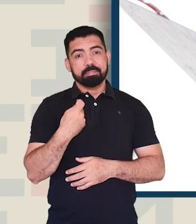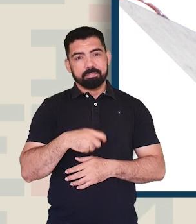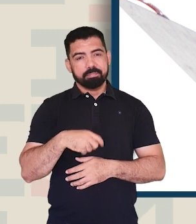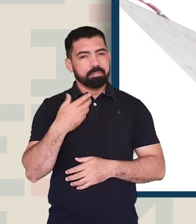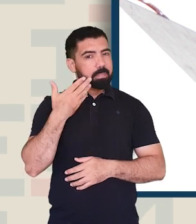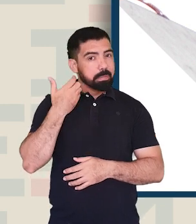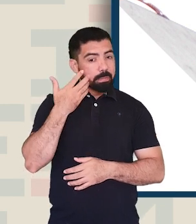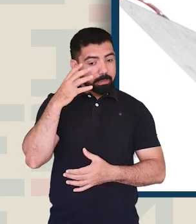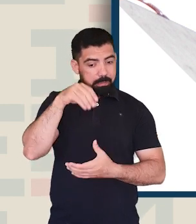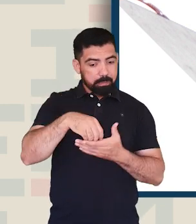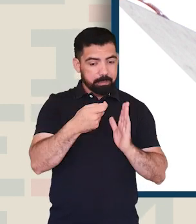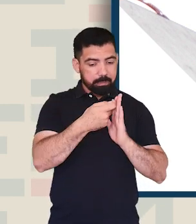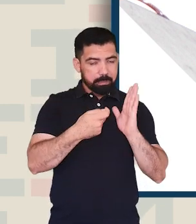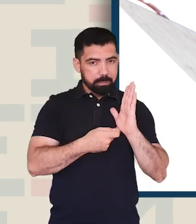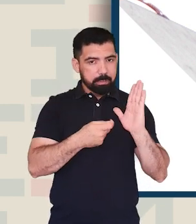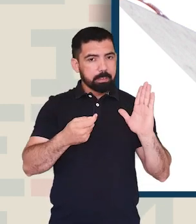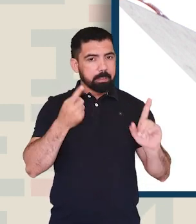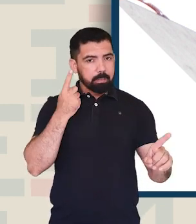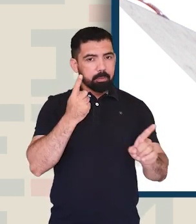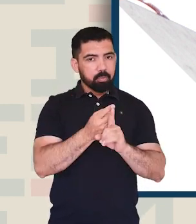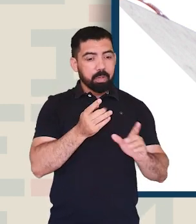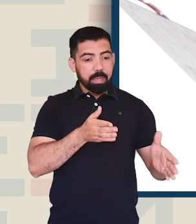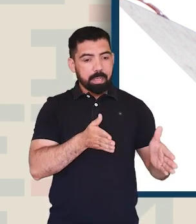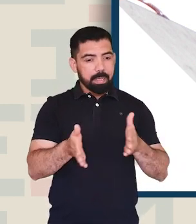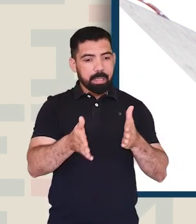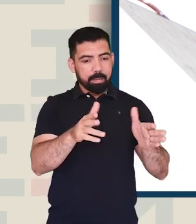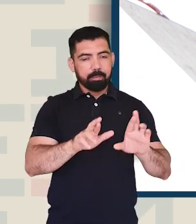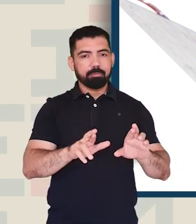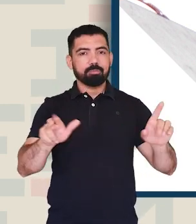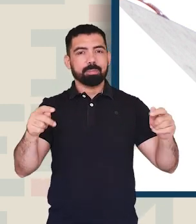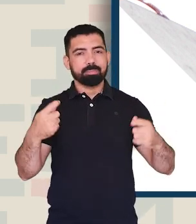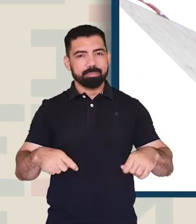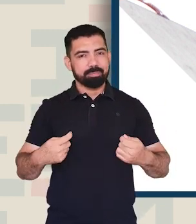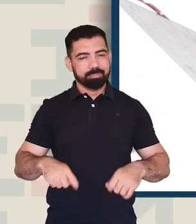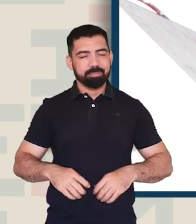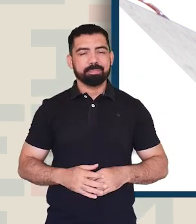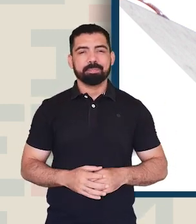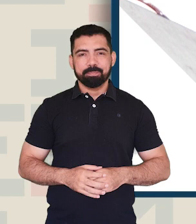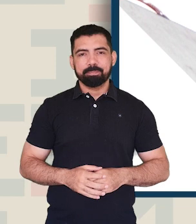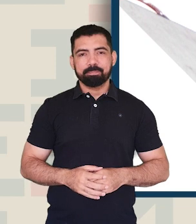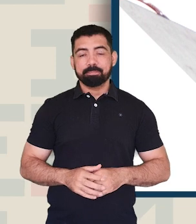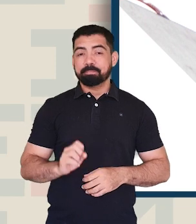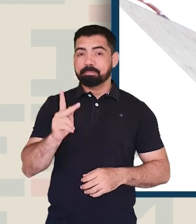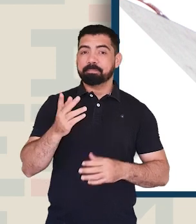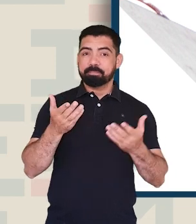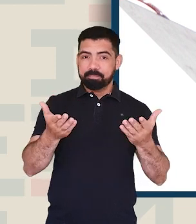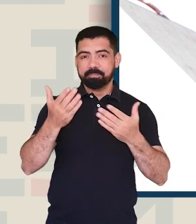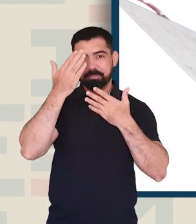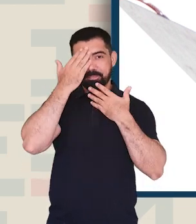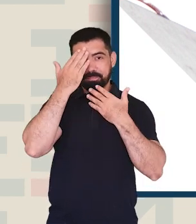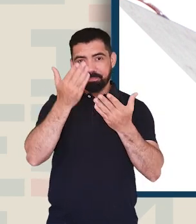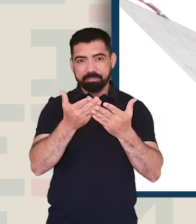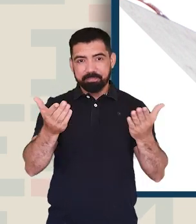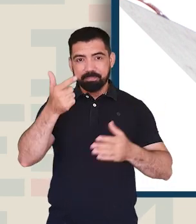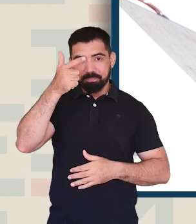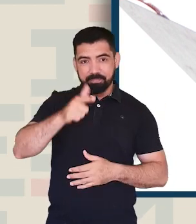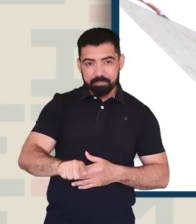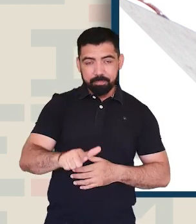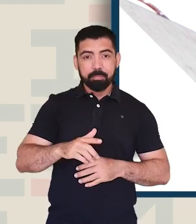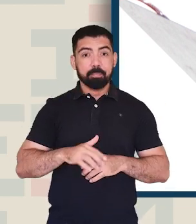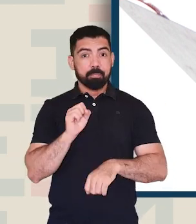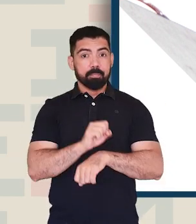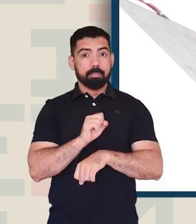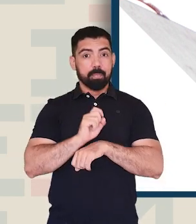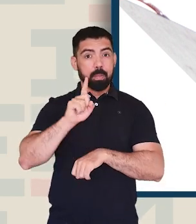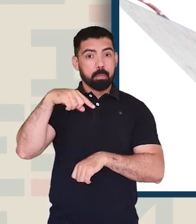buscar, na composição, achar alguns caminhos um pouco diferentes, ok? Então é isso. Muito obrigado mais uma vez e